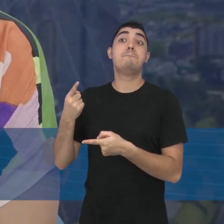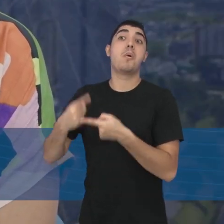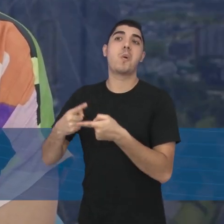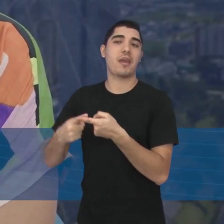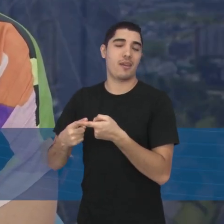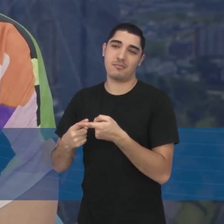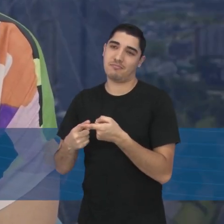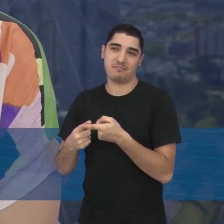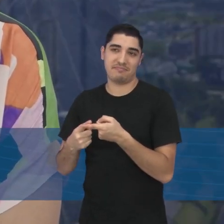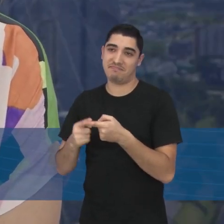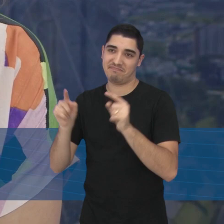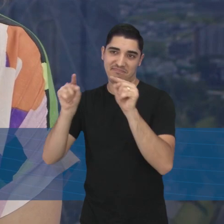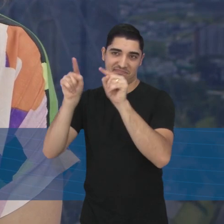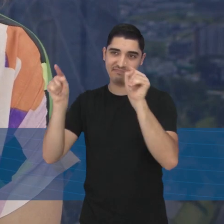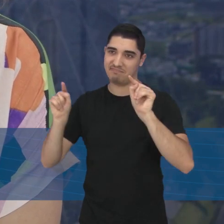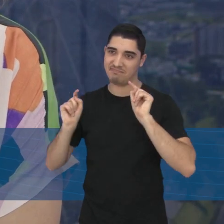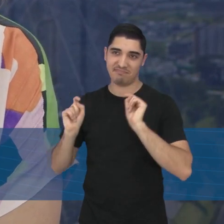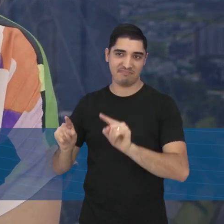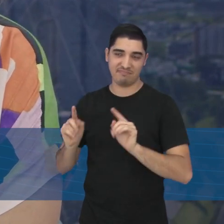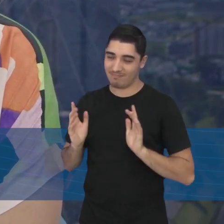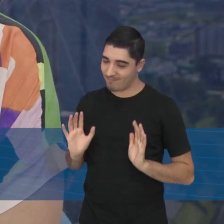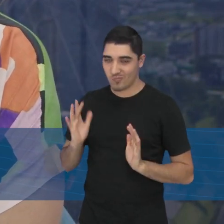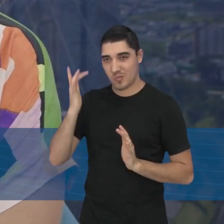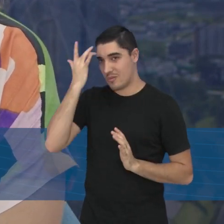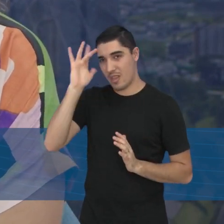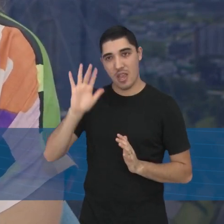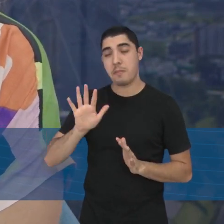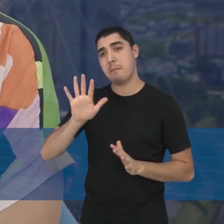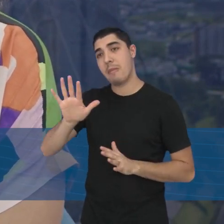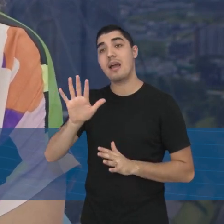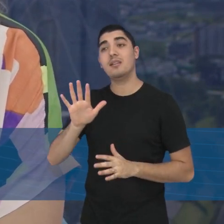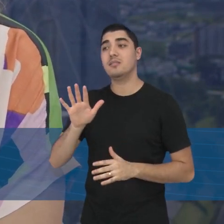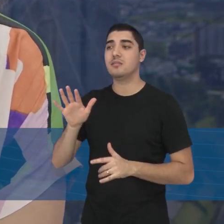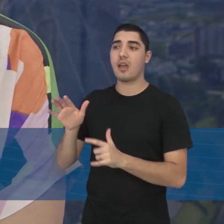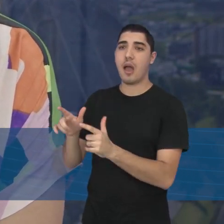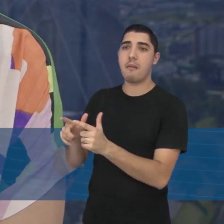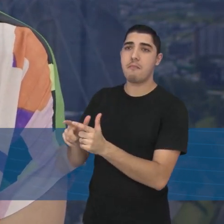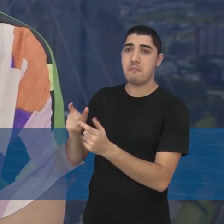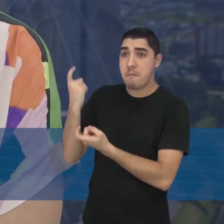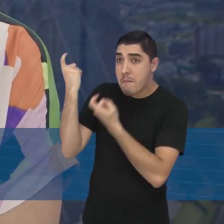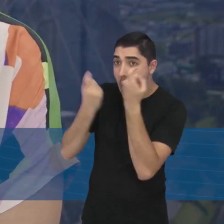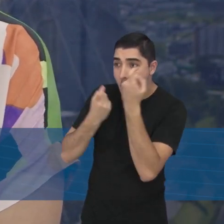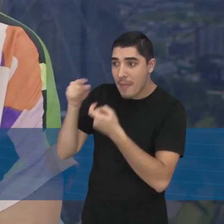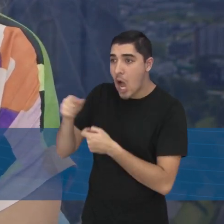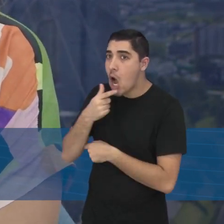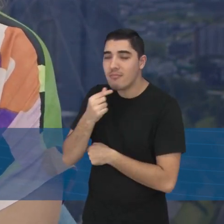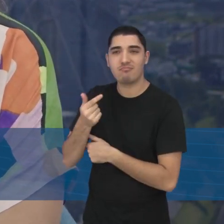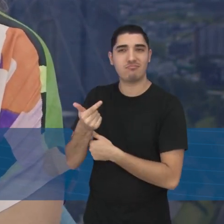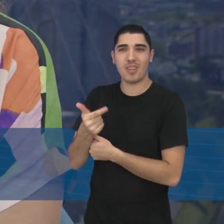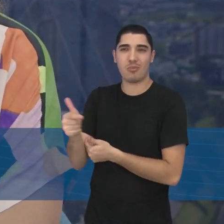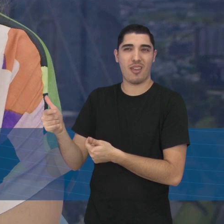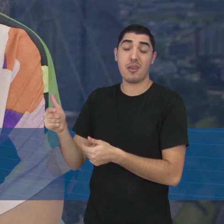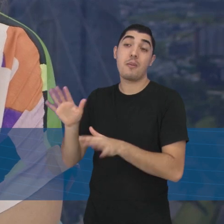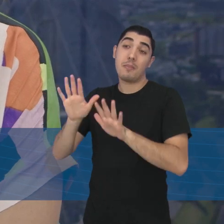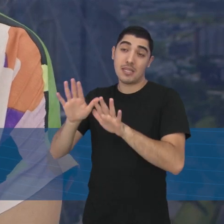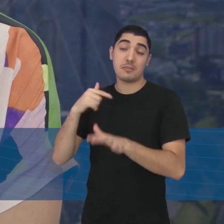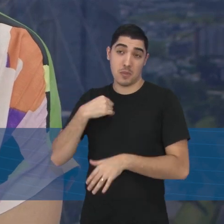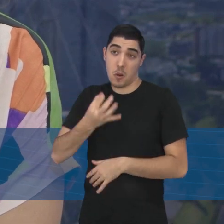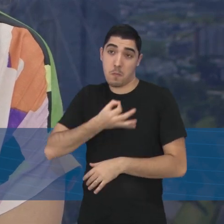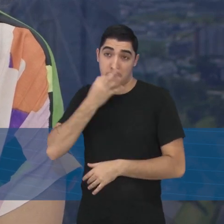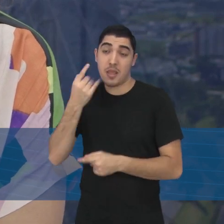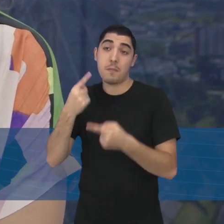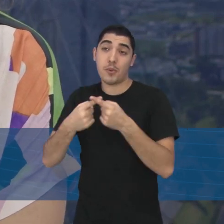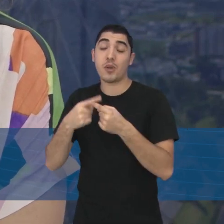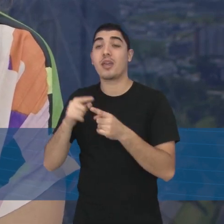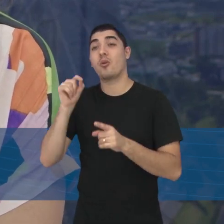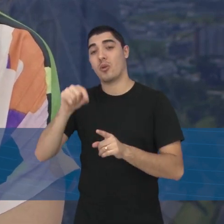gente não vai saber, mas não tem tanta preocupação. E eu acredito que muito provavelmente porque a